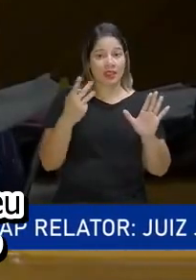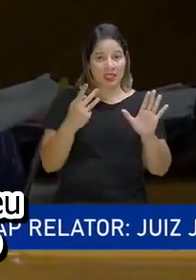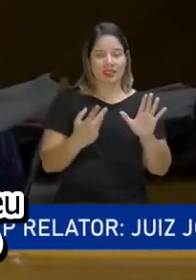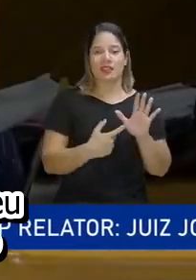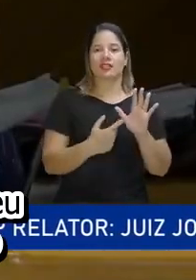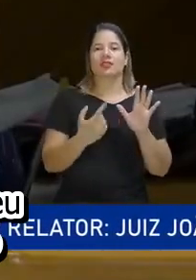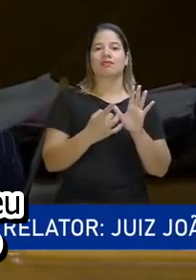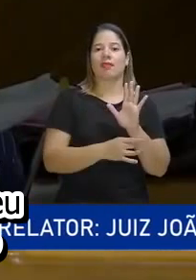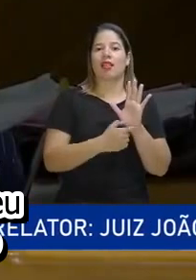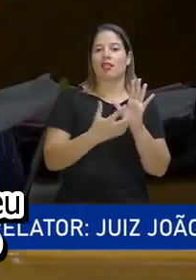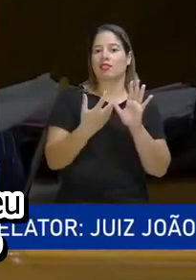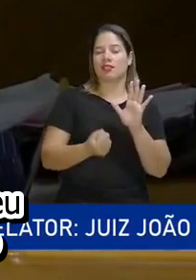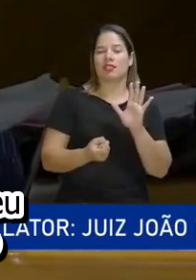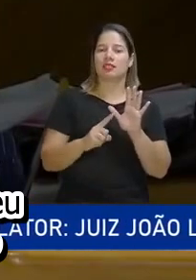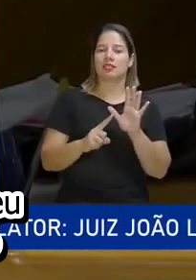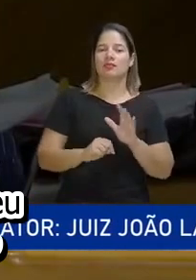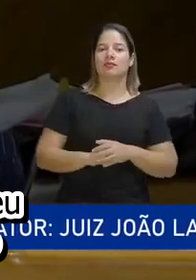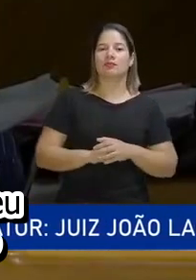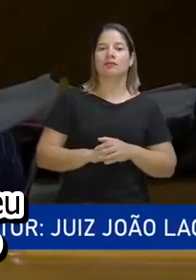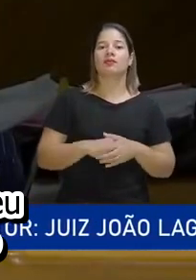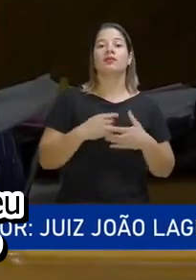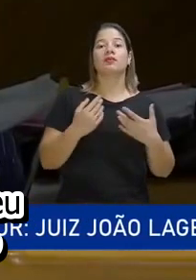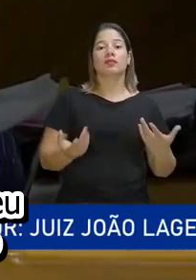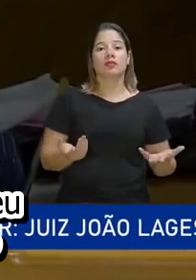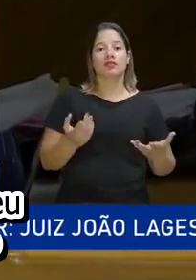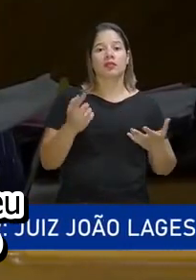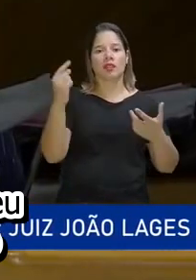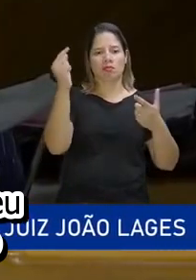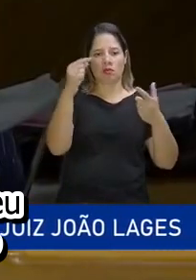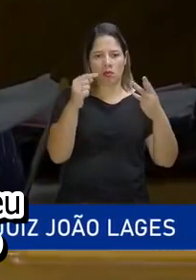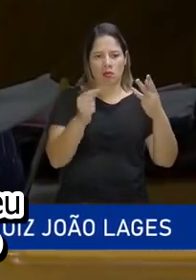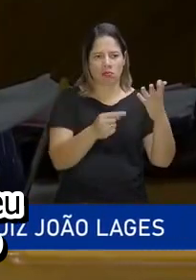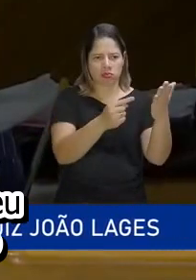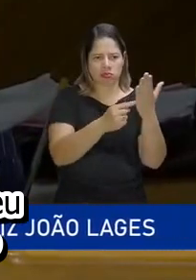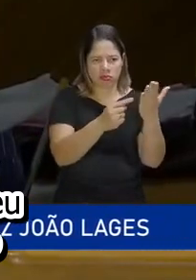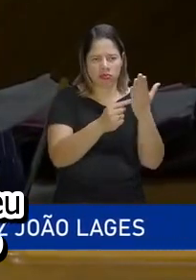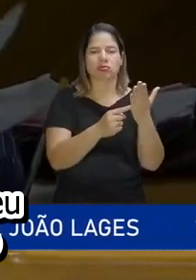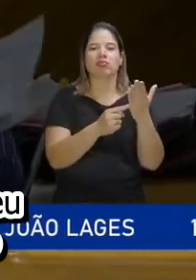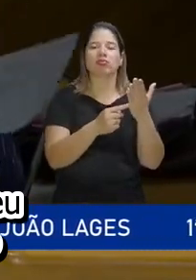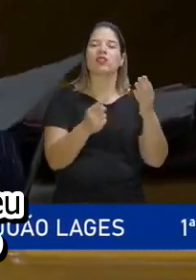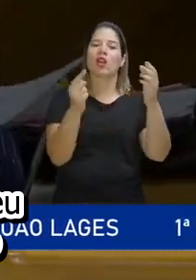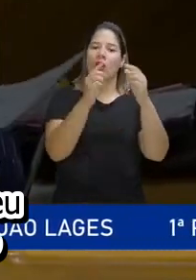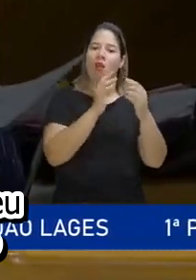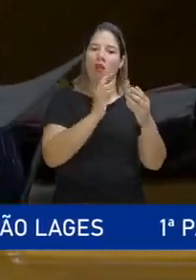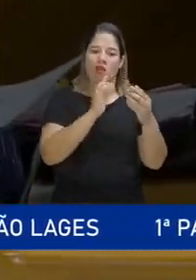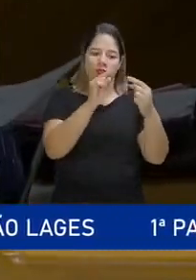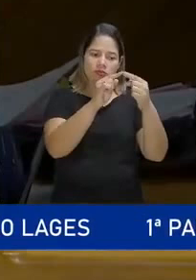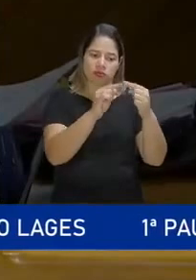rejeitada todas elas, eu estou conhecendo dos agravos e não havendo nenhuma